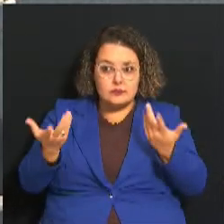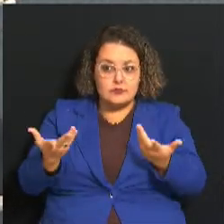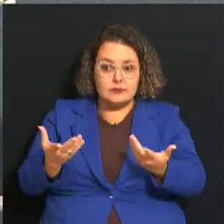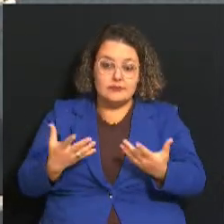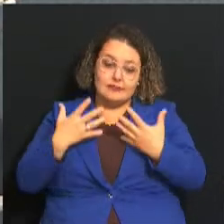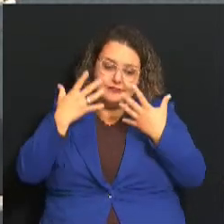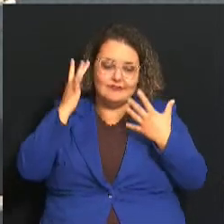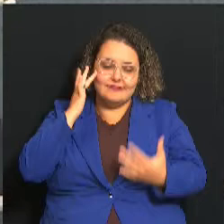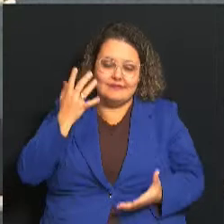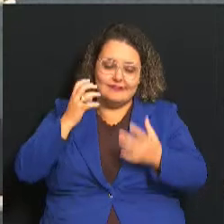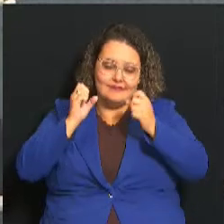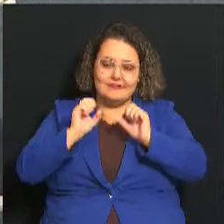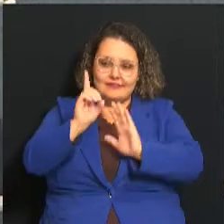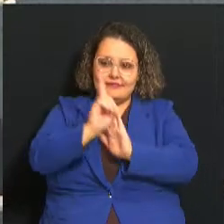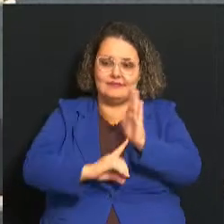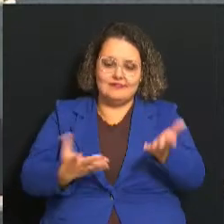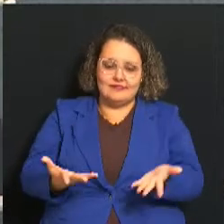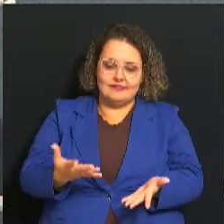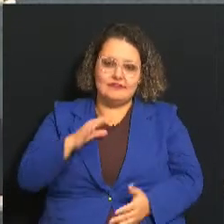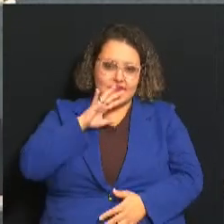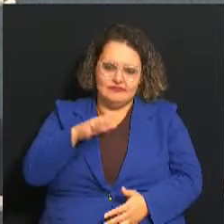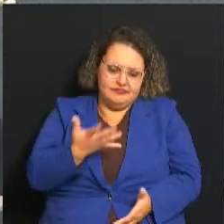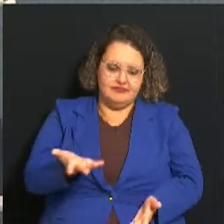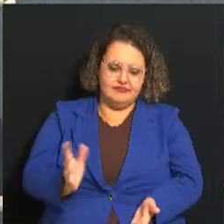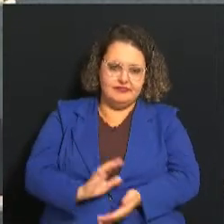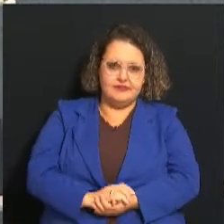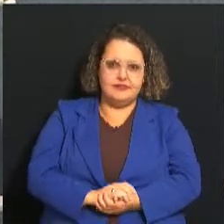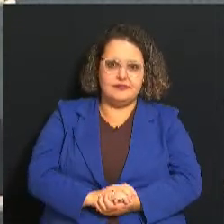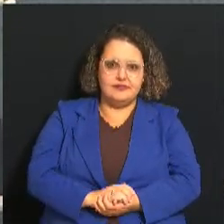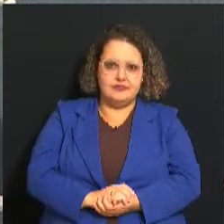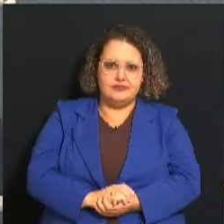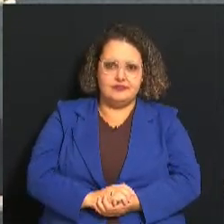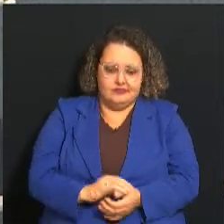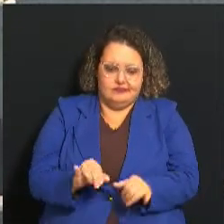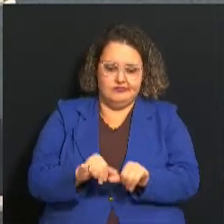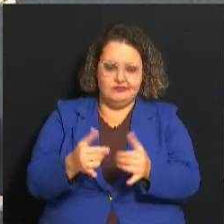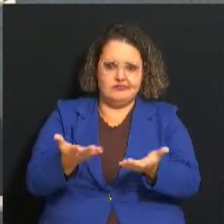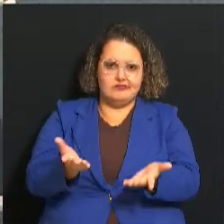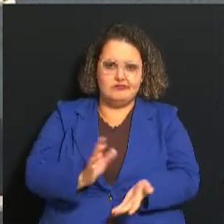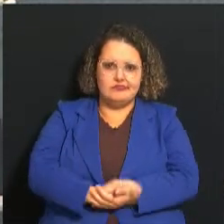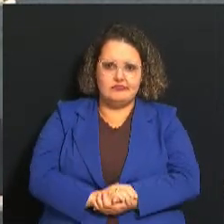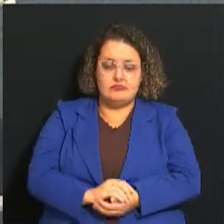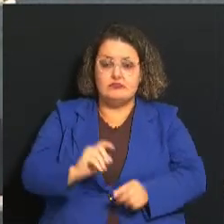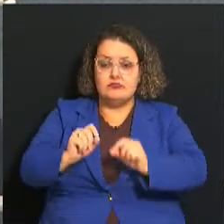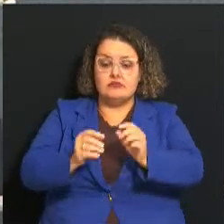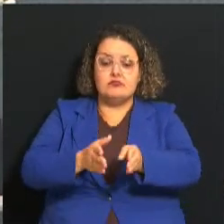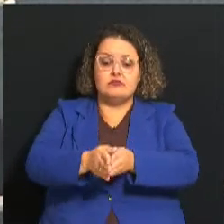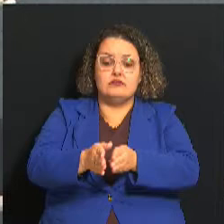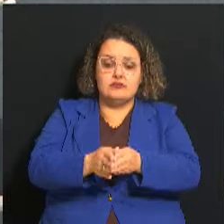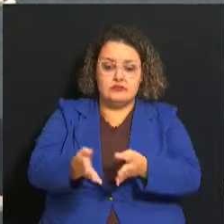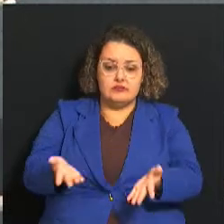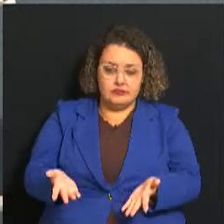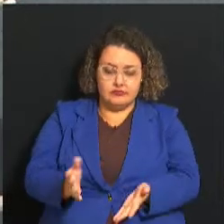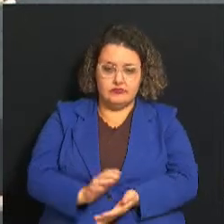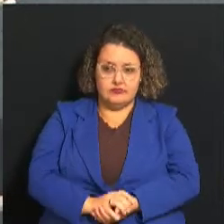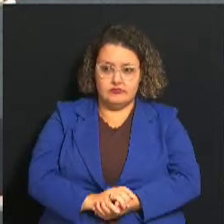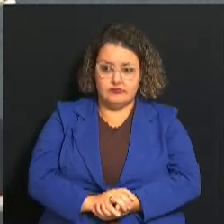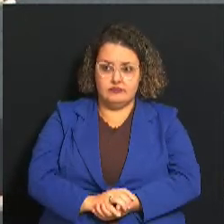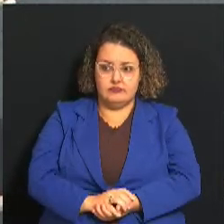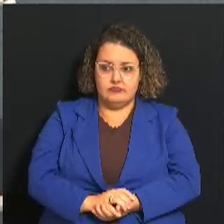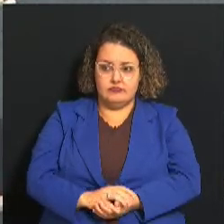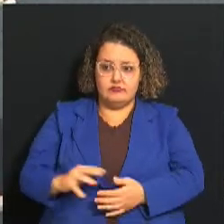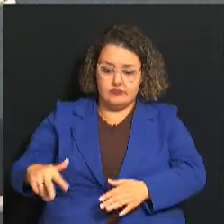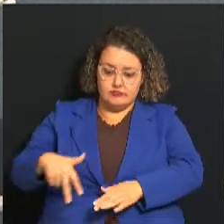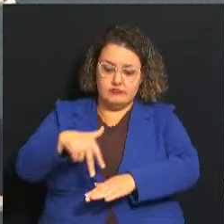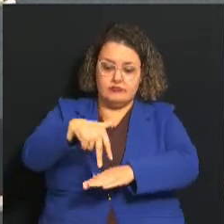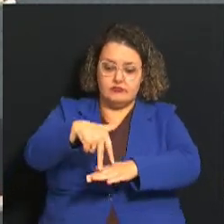Isso me parece ridículo, porque o que é um conselho? É o momento em que cada um expõe os seus